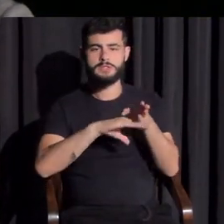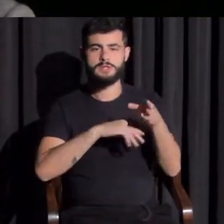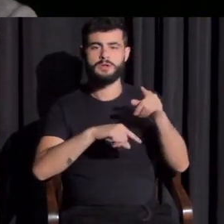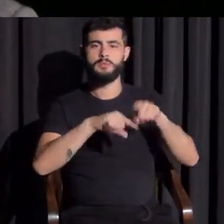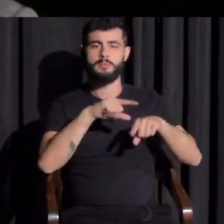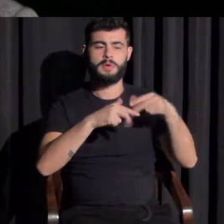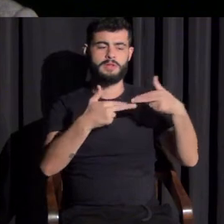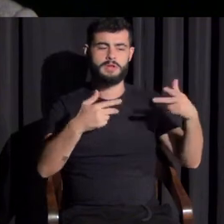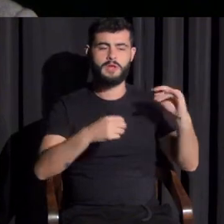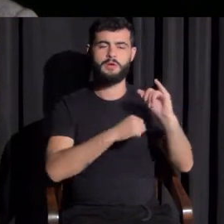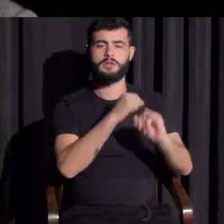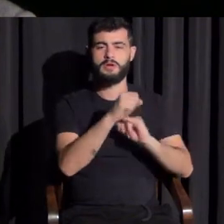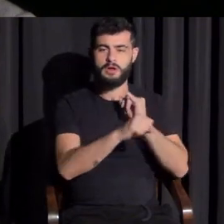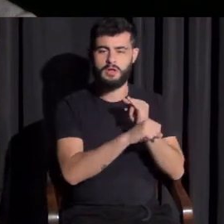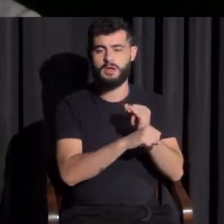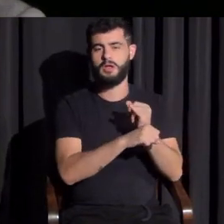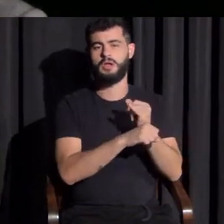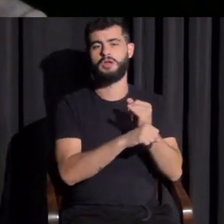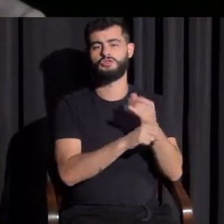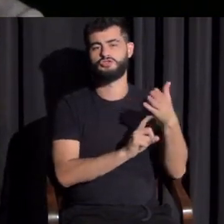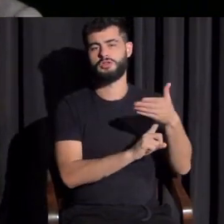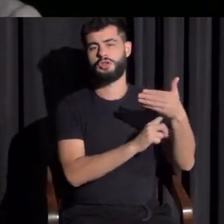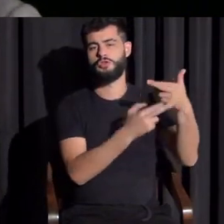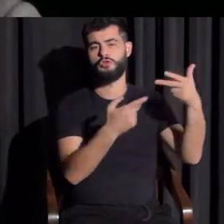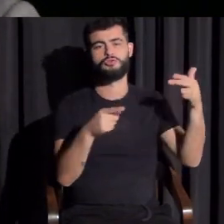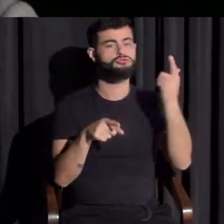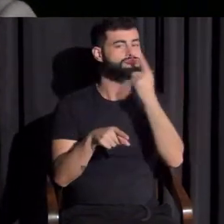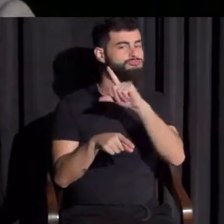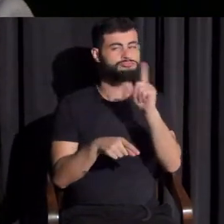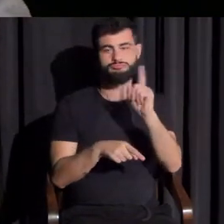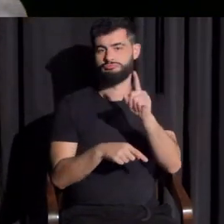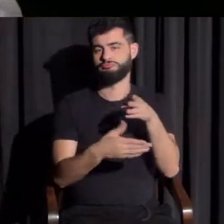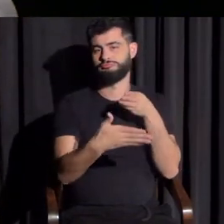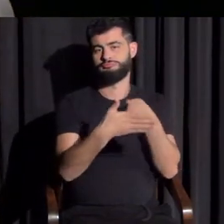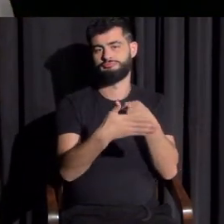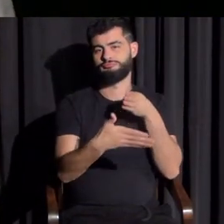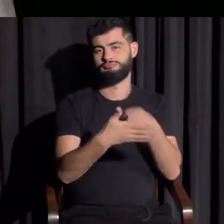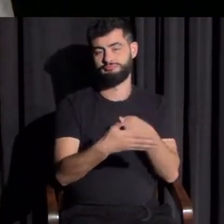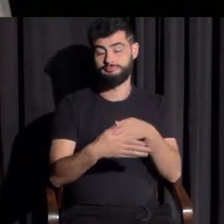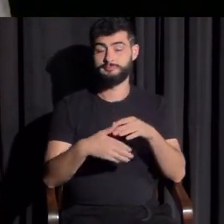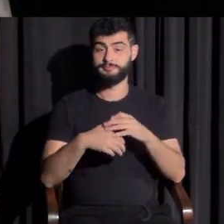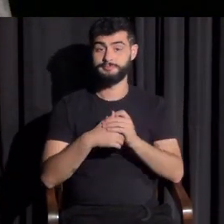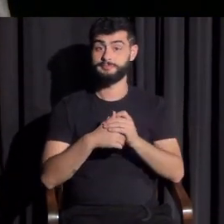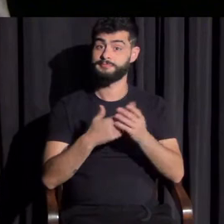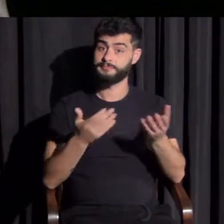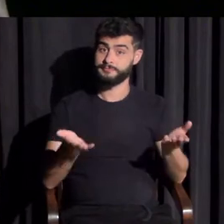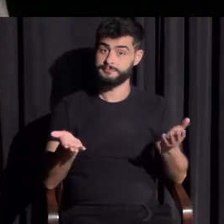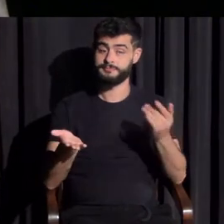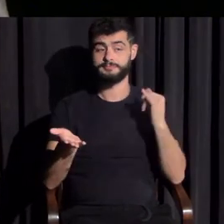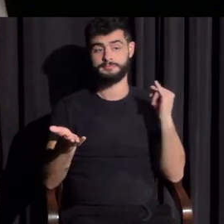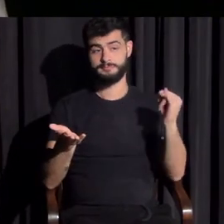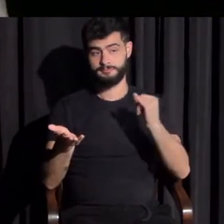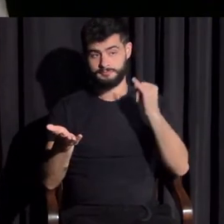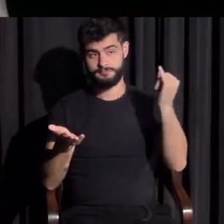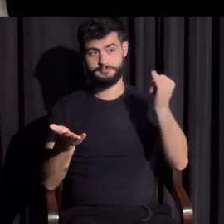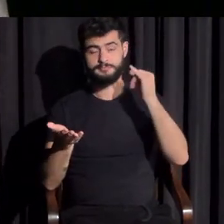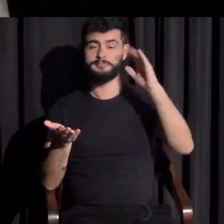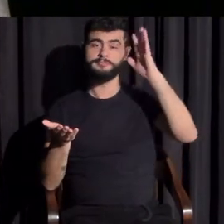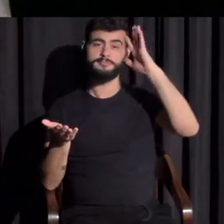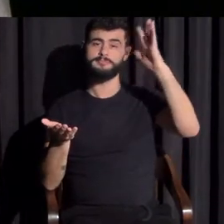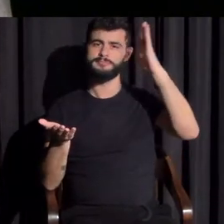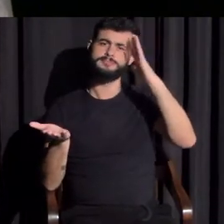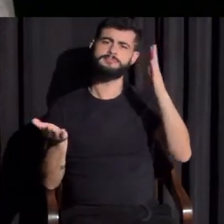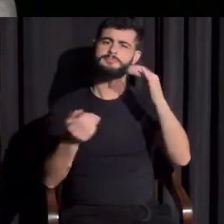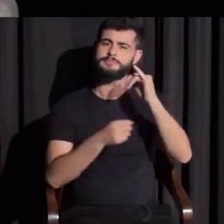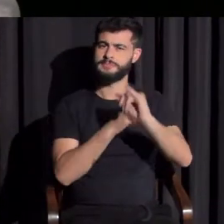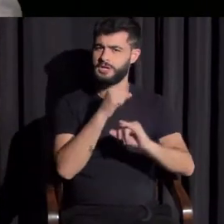acesso à internet, né? Então, é importante também a gente pensar que A exclusão digital